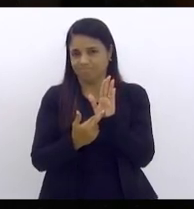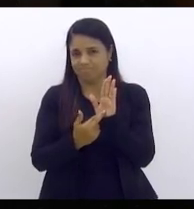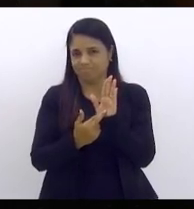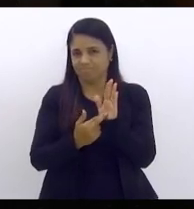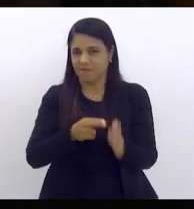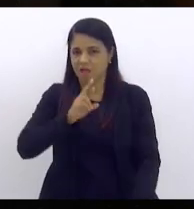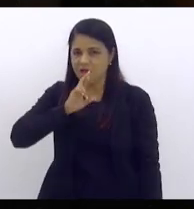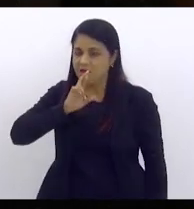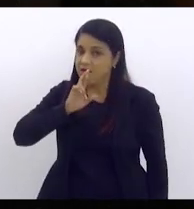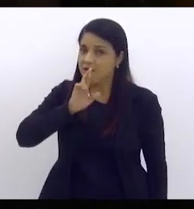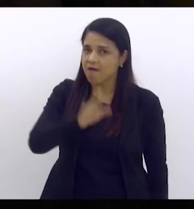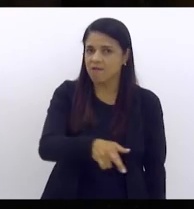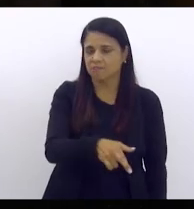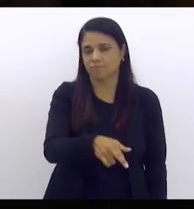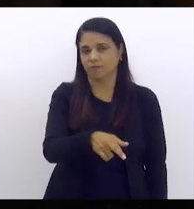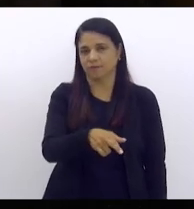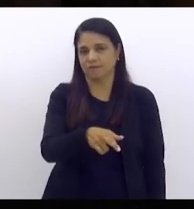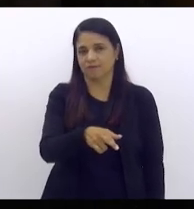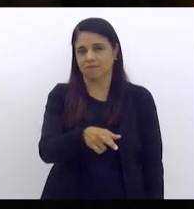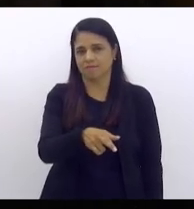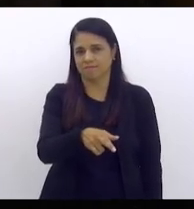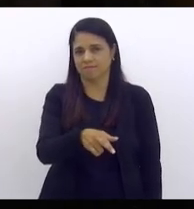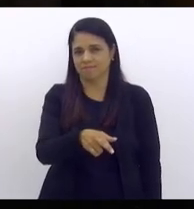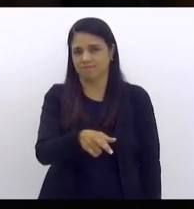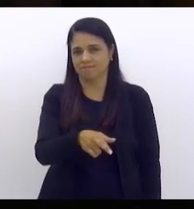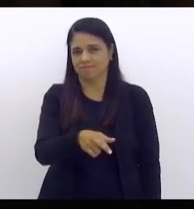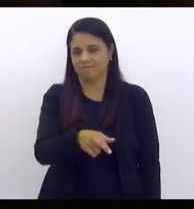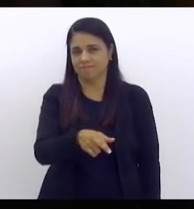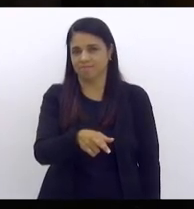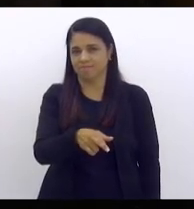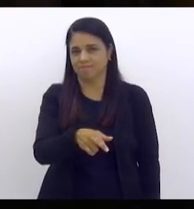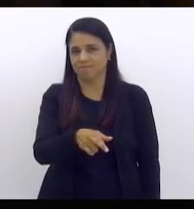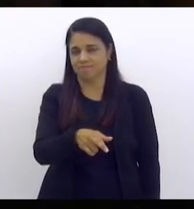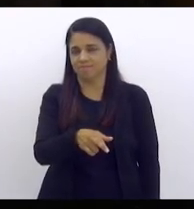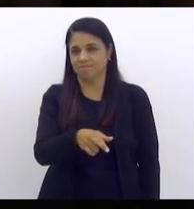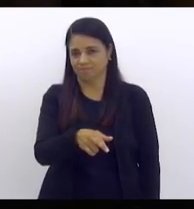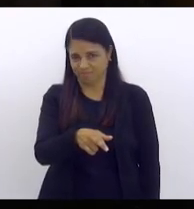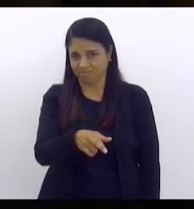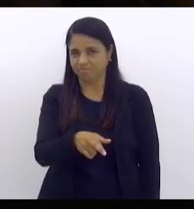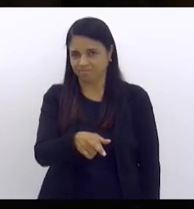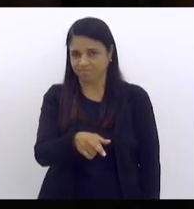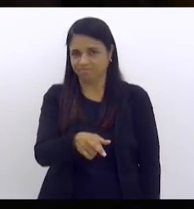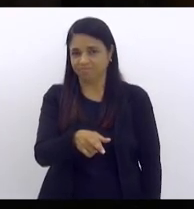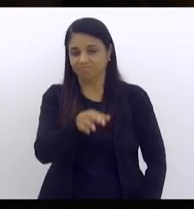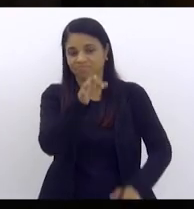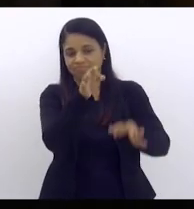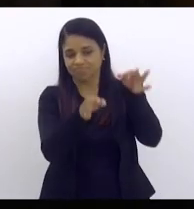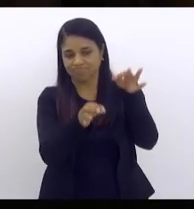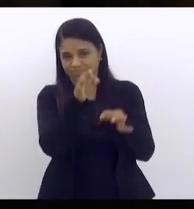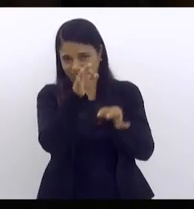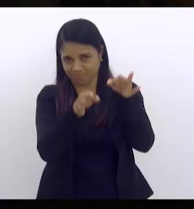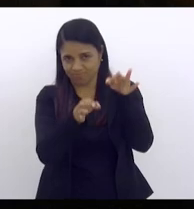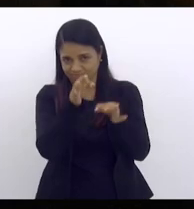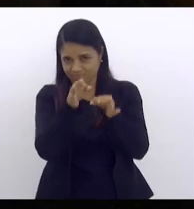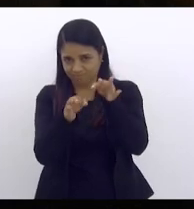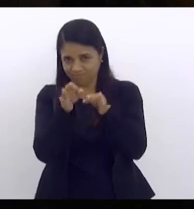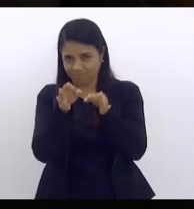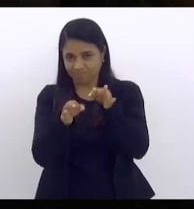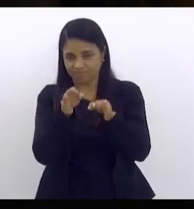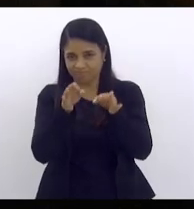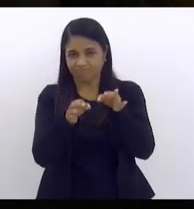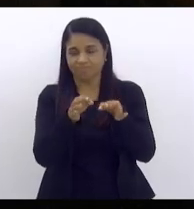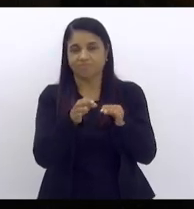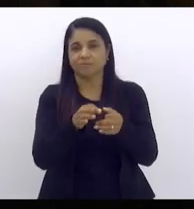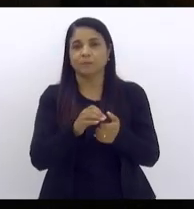responderem pelos seus atos, né, nas barras da justiça.